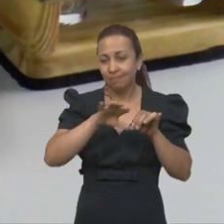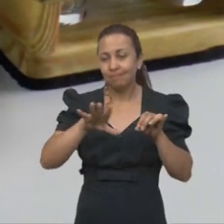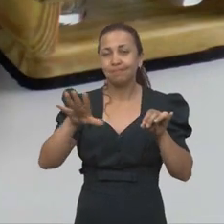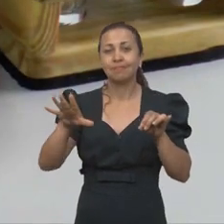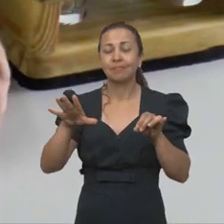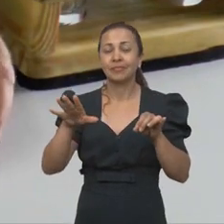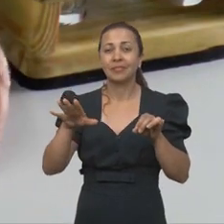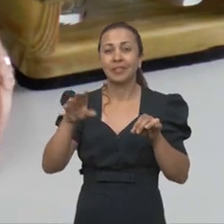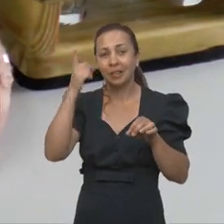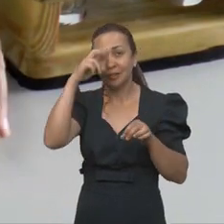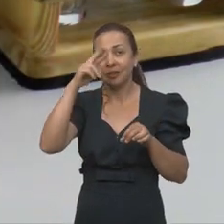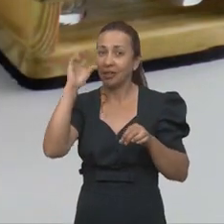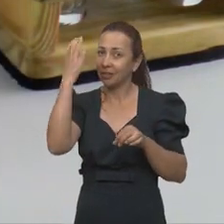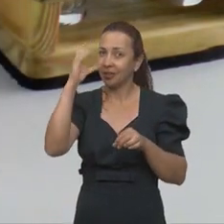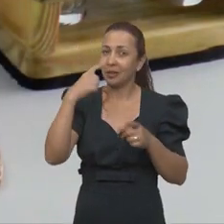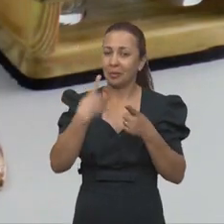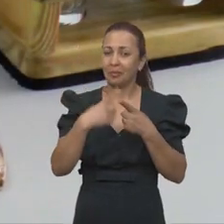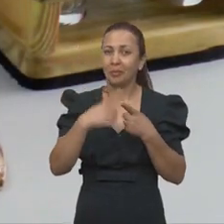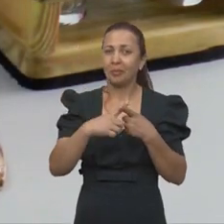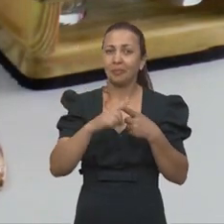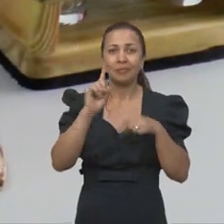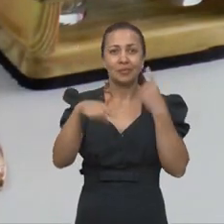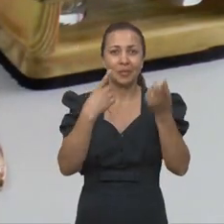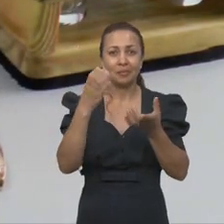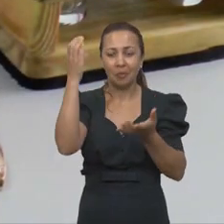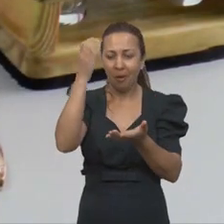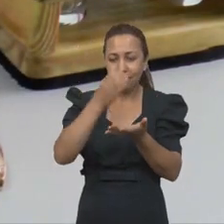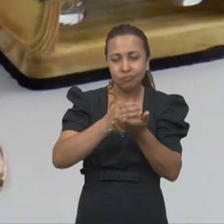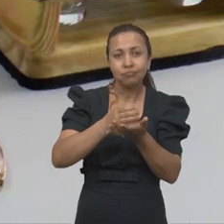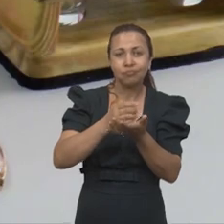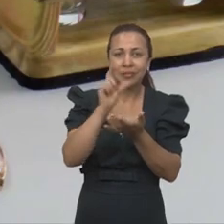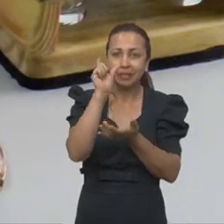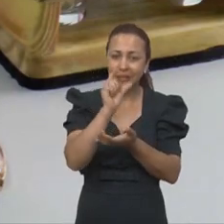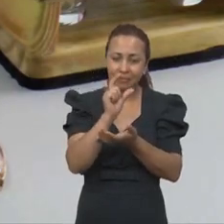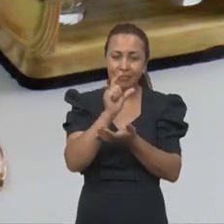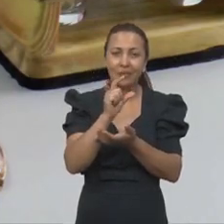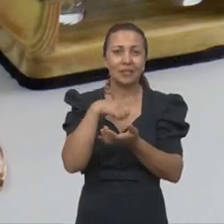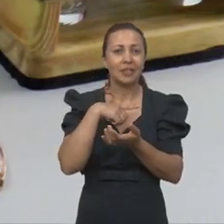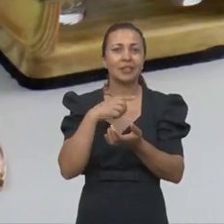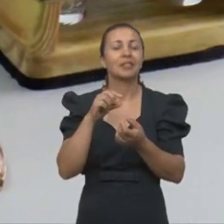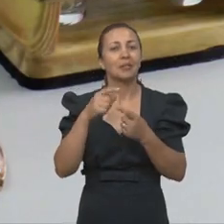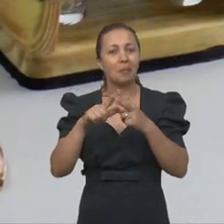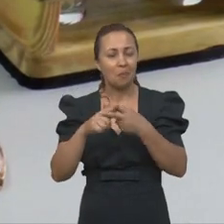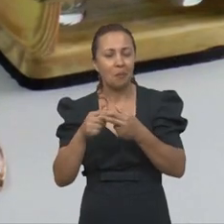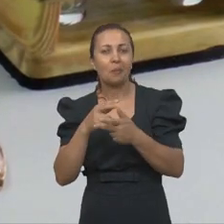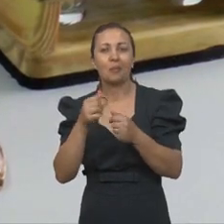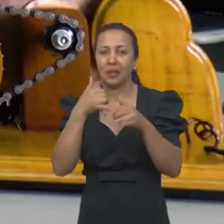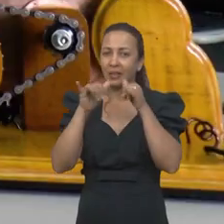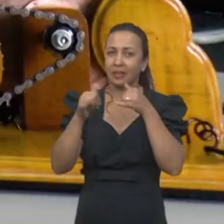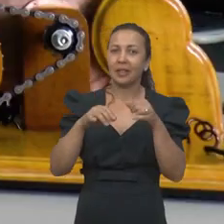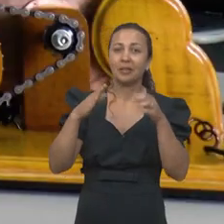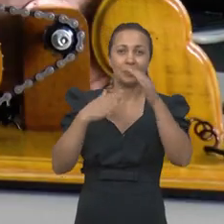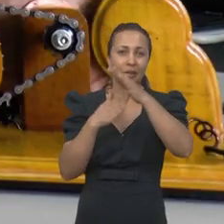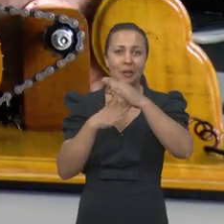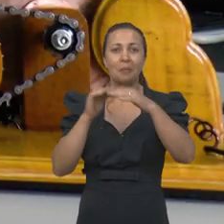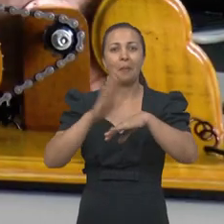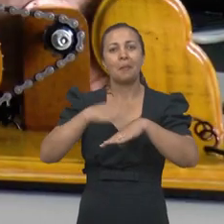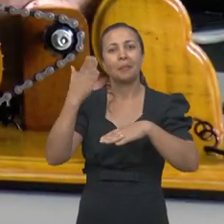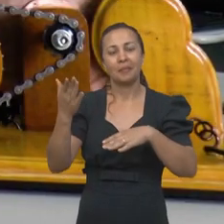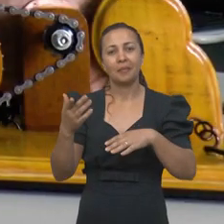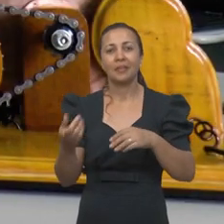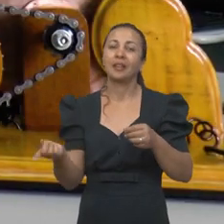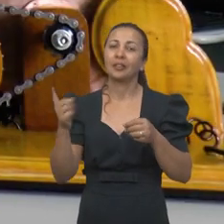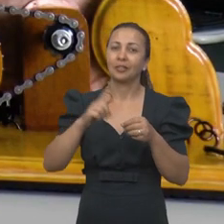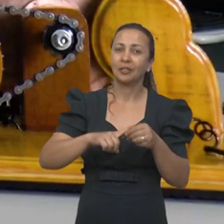destaque na história da ciência porque a partir da filha de volta você consegue produzir eletricidade durante o tempo maior E aí